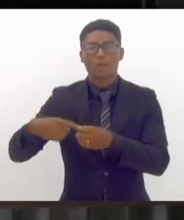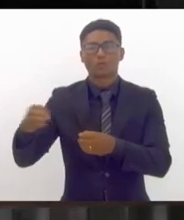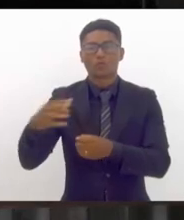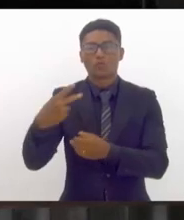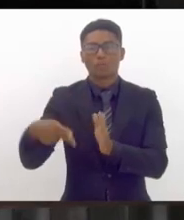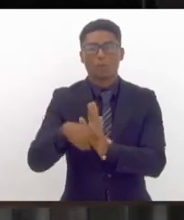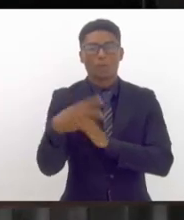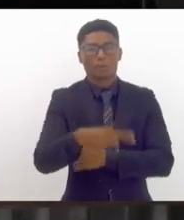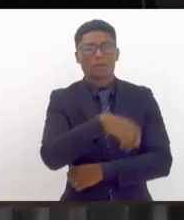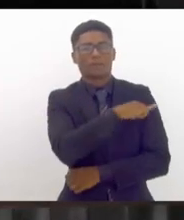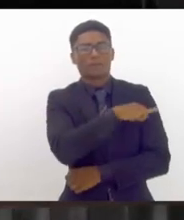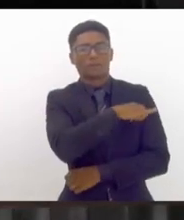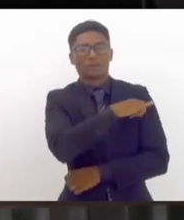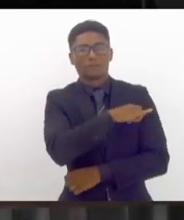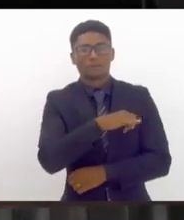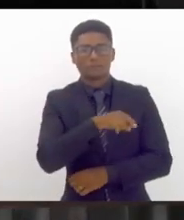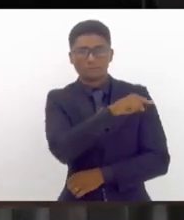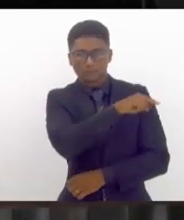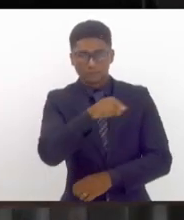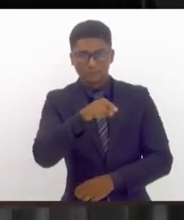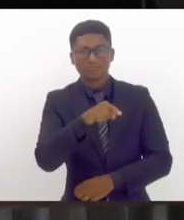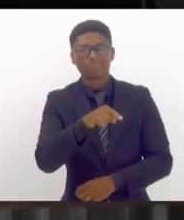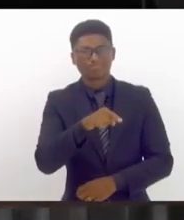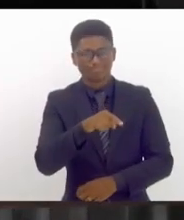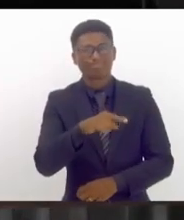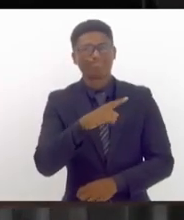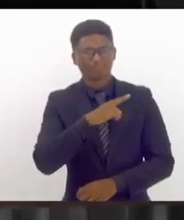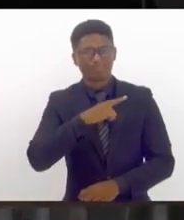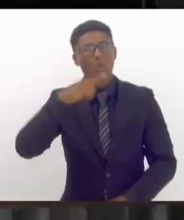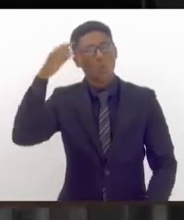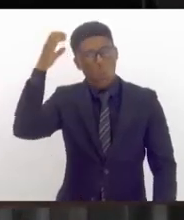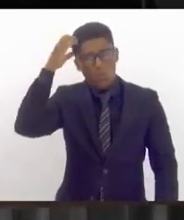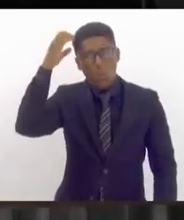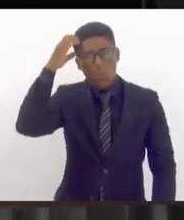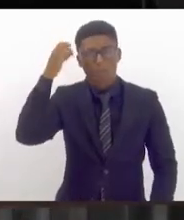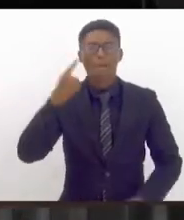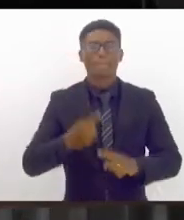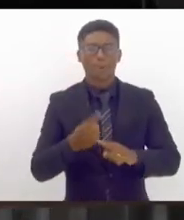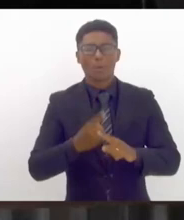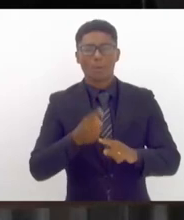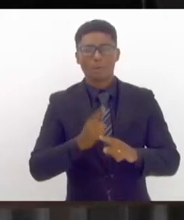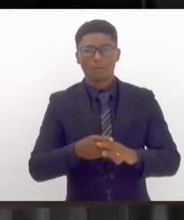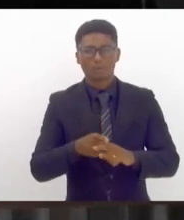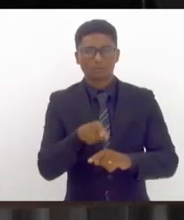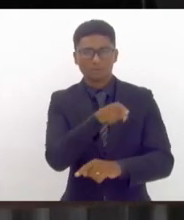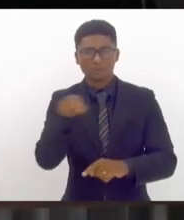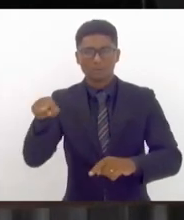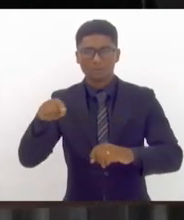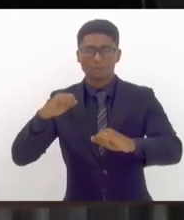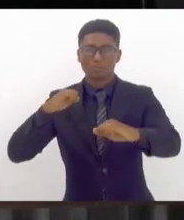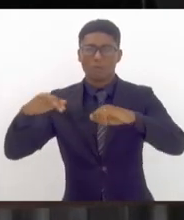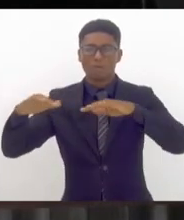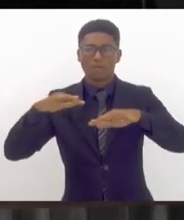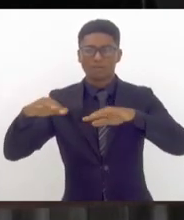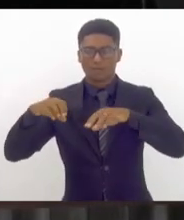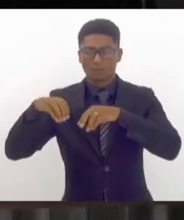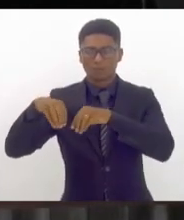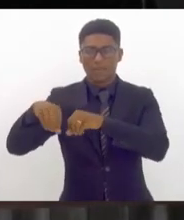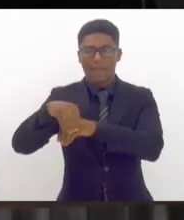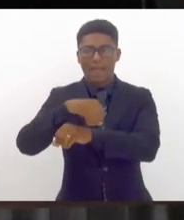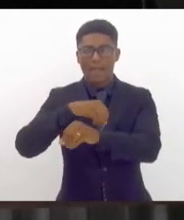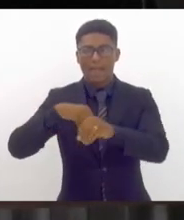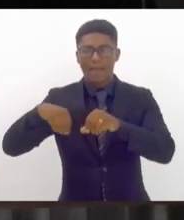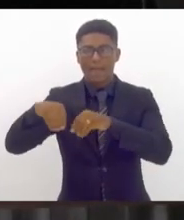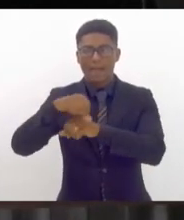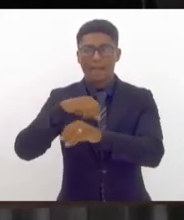possuem as mãos sujas de sangue, porque as intervenções que fizeram com movimentação de terra,